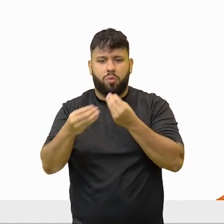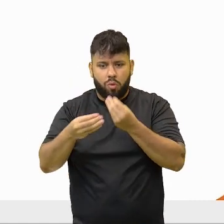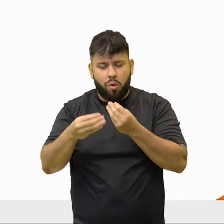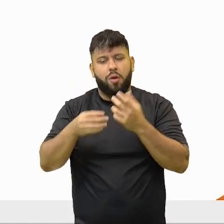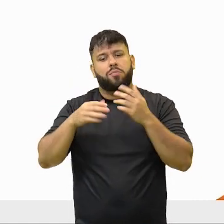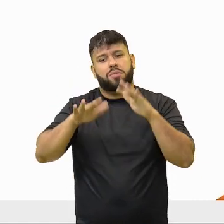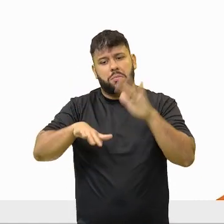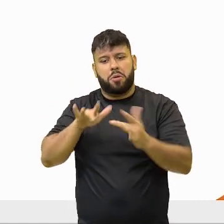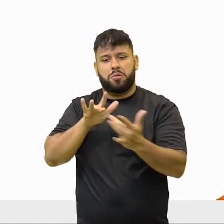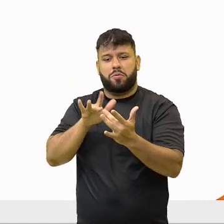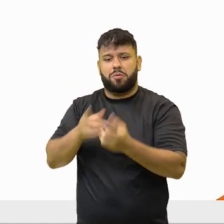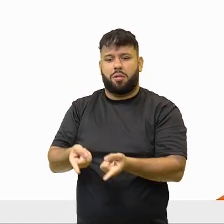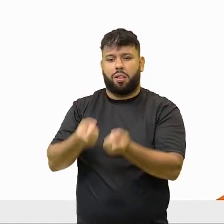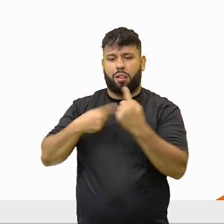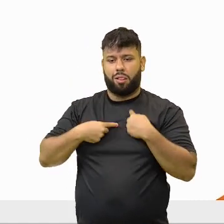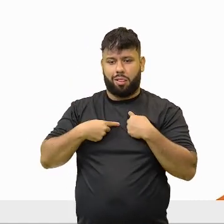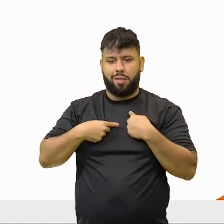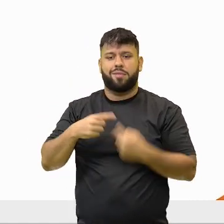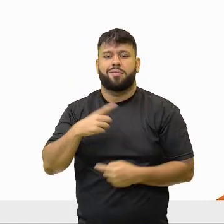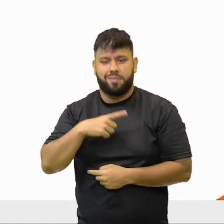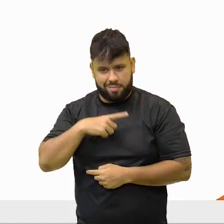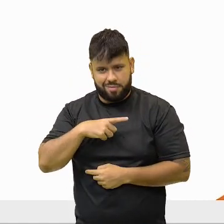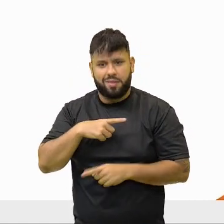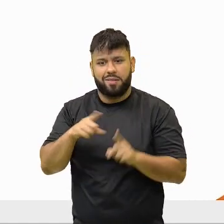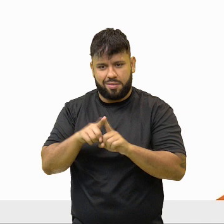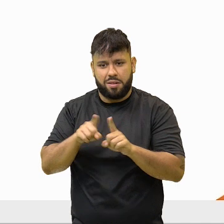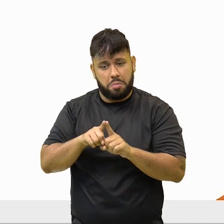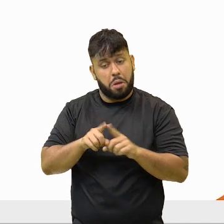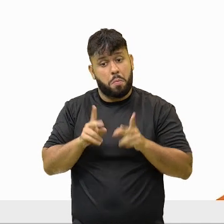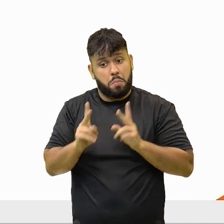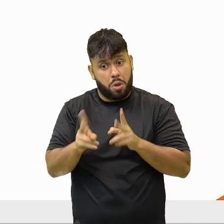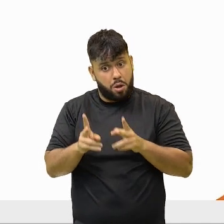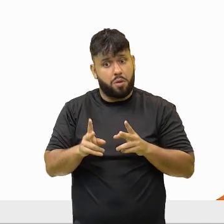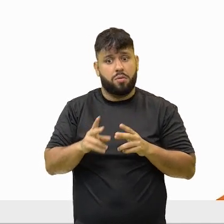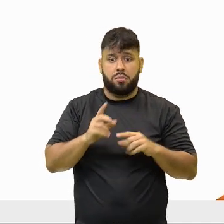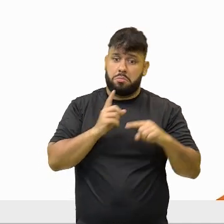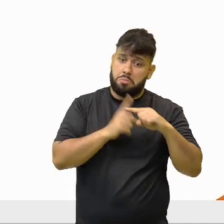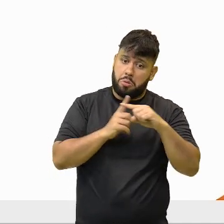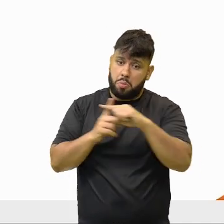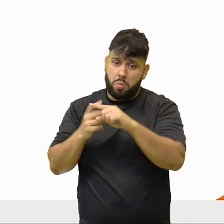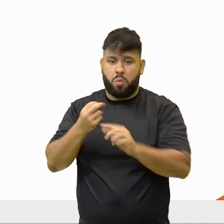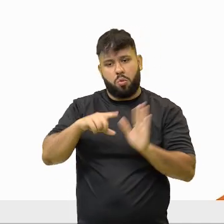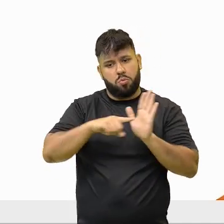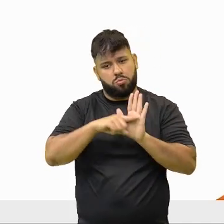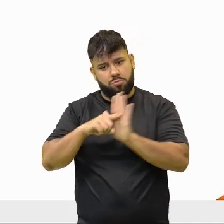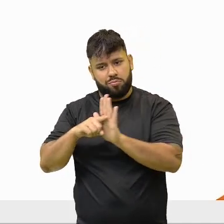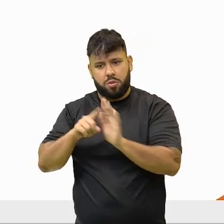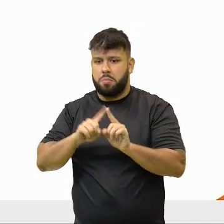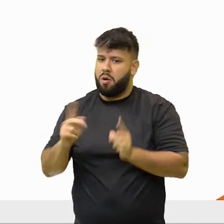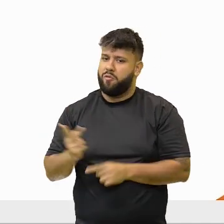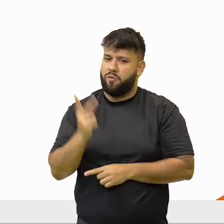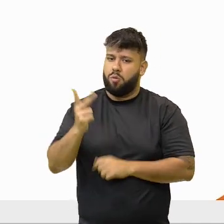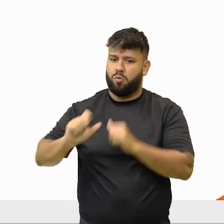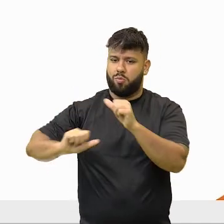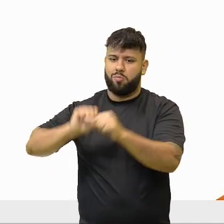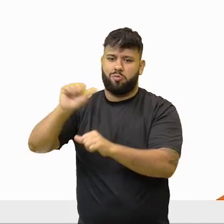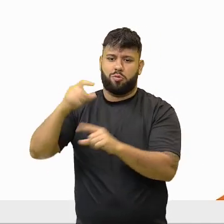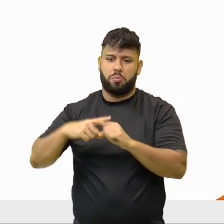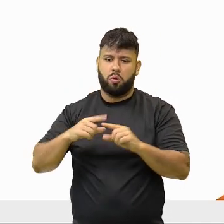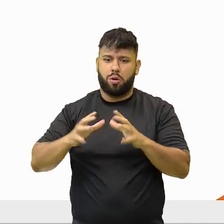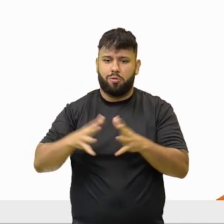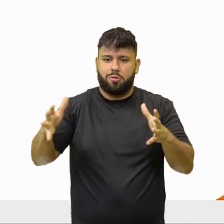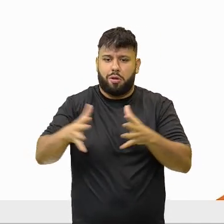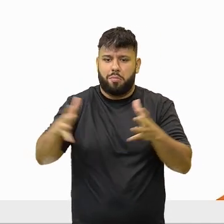ele está entrando em contato. Semelhante que eu digo é o mesmo sinal, tá certo? Não seria o mesmo valor porque nós estamos trabalhando com objetos com tamanho